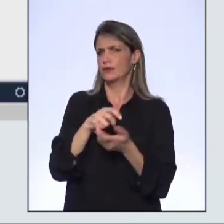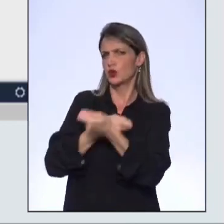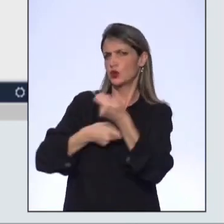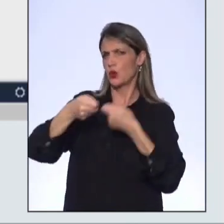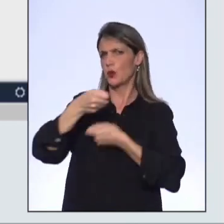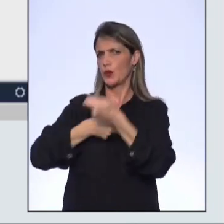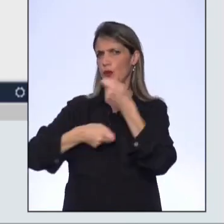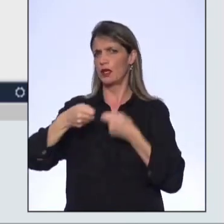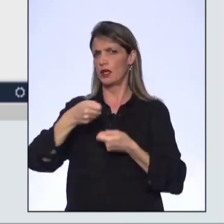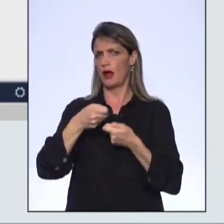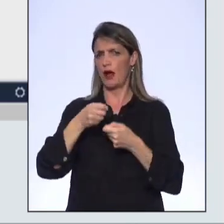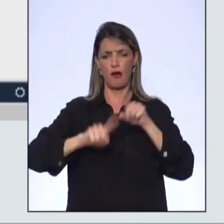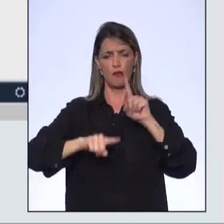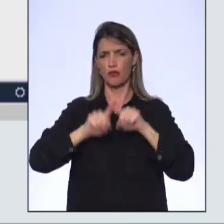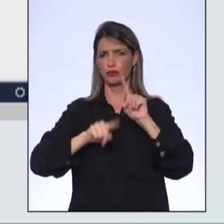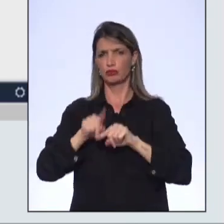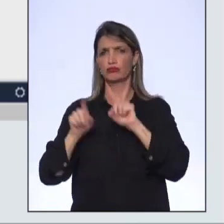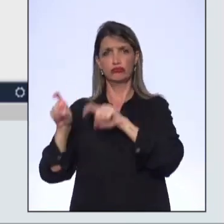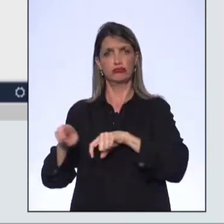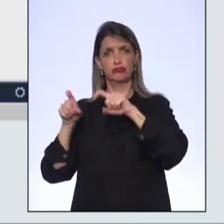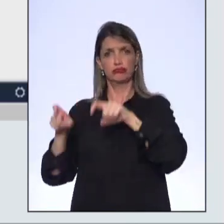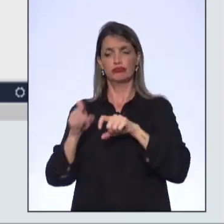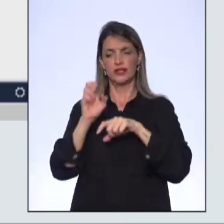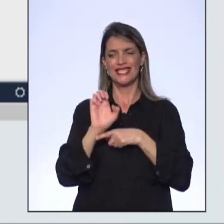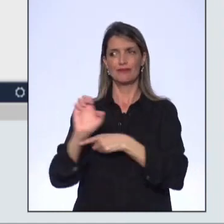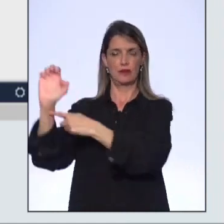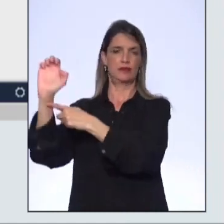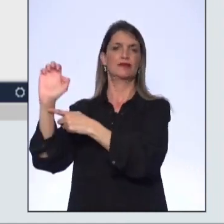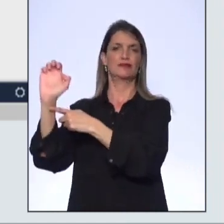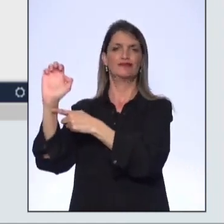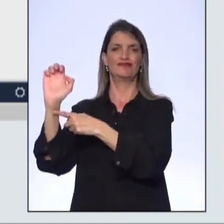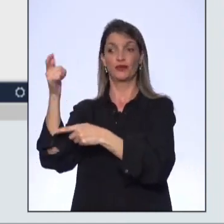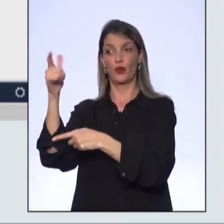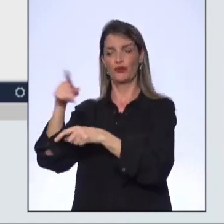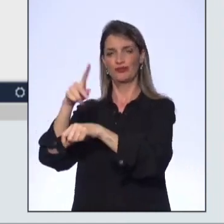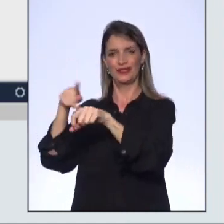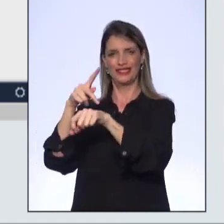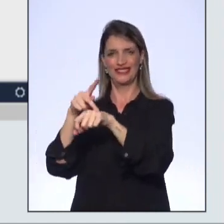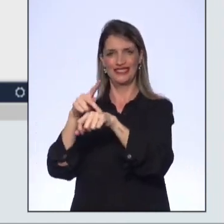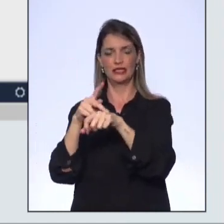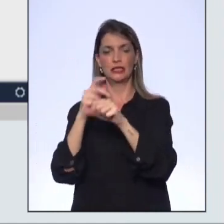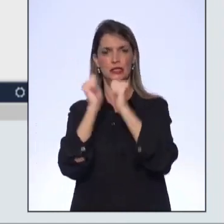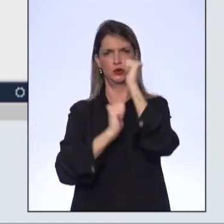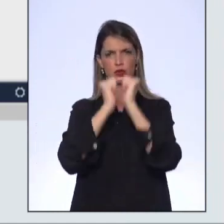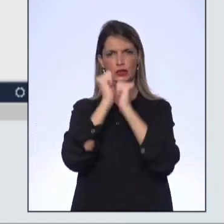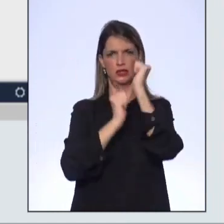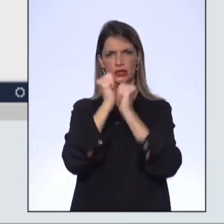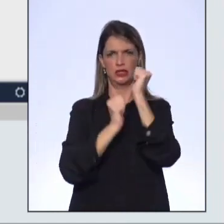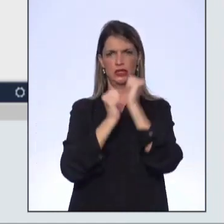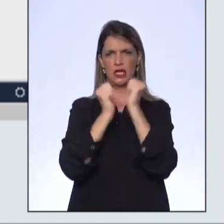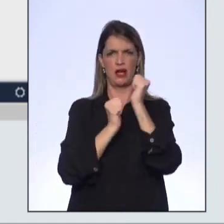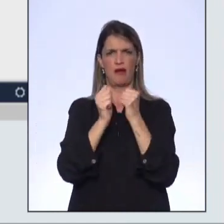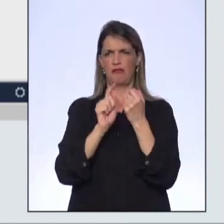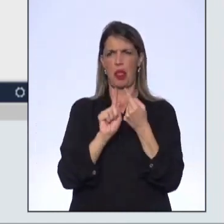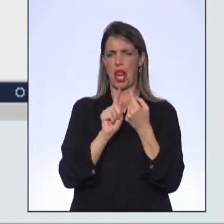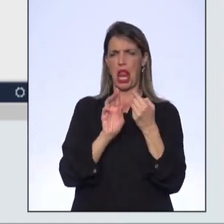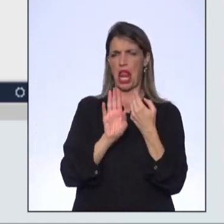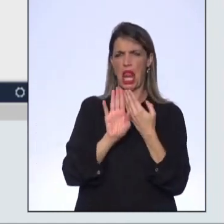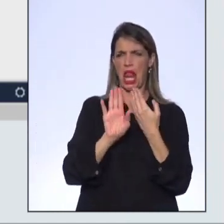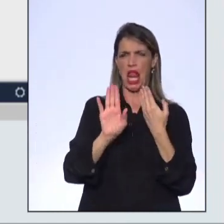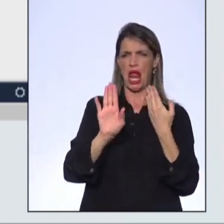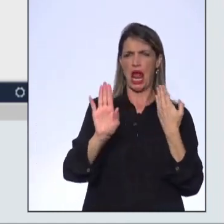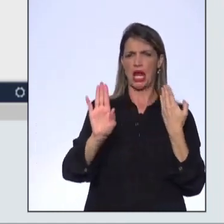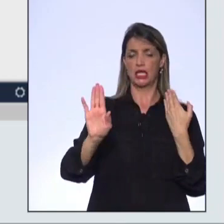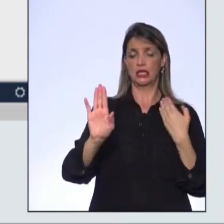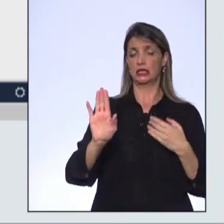produtos agrícolas voltados para a exportação. A Revolução Industrial passava bem longe dos interesses das elites políticas